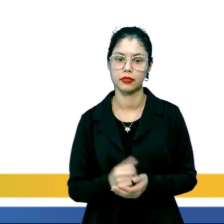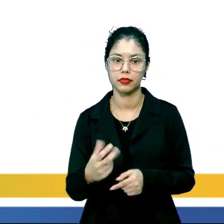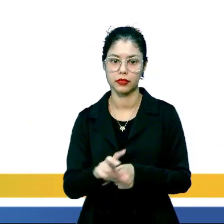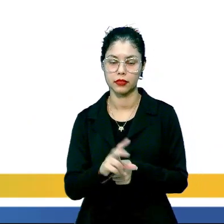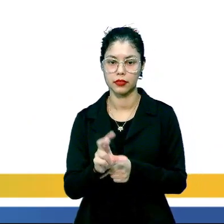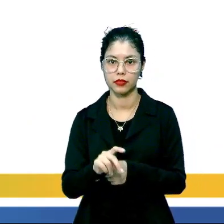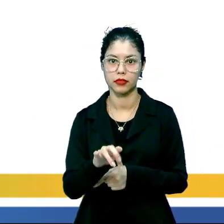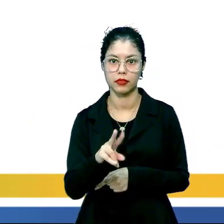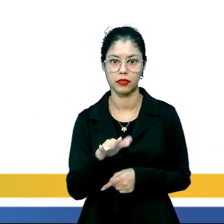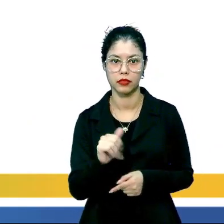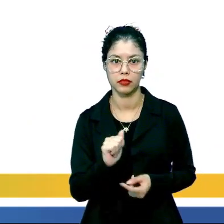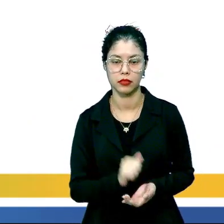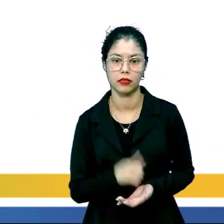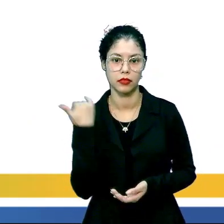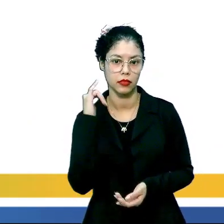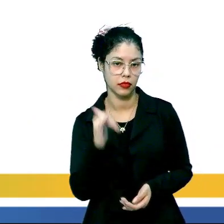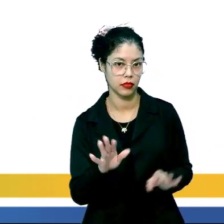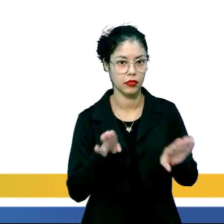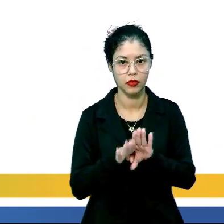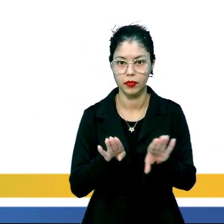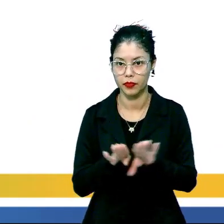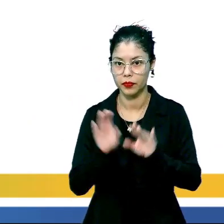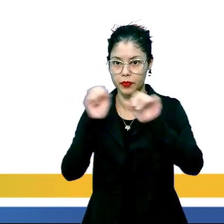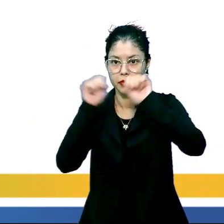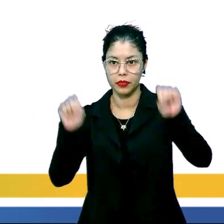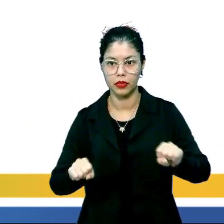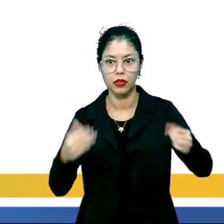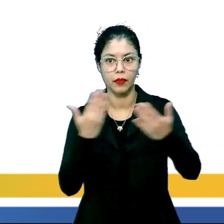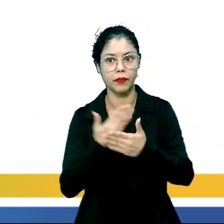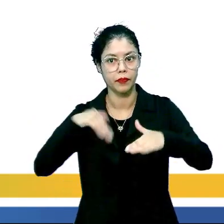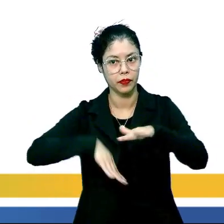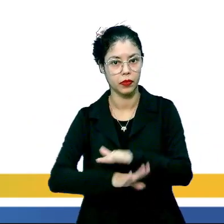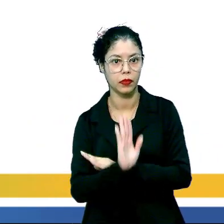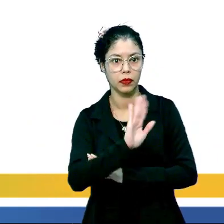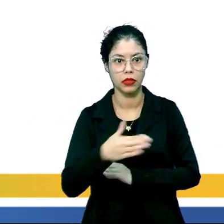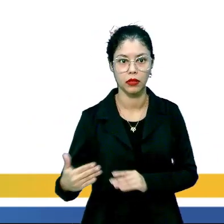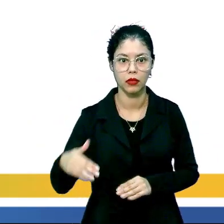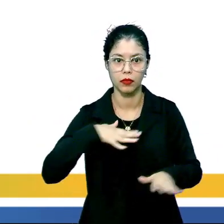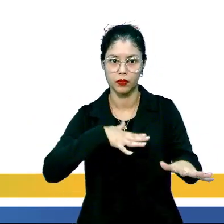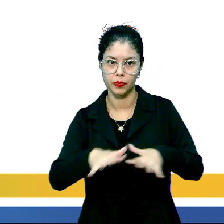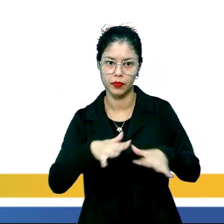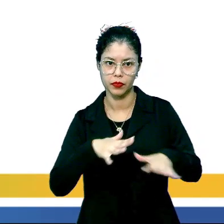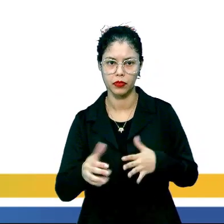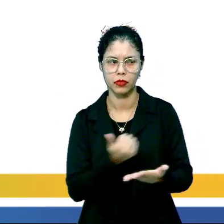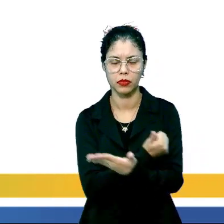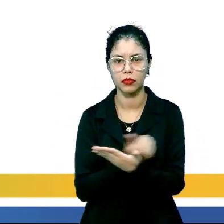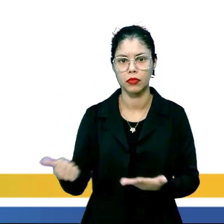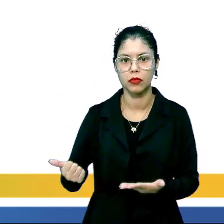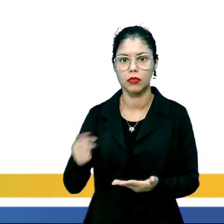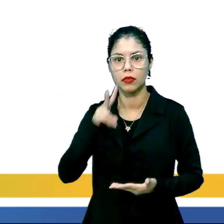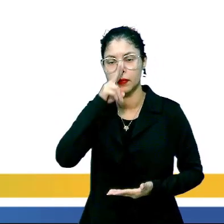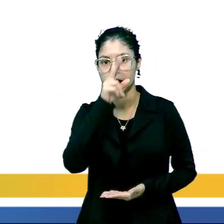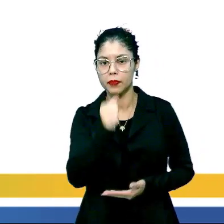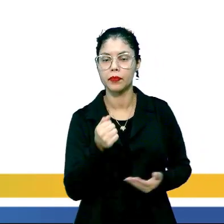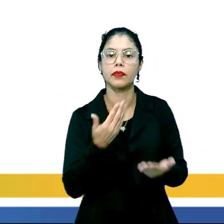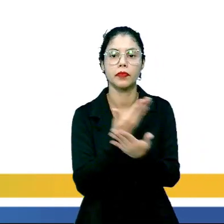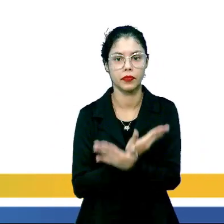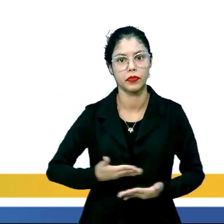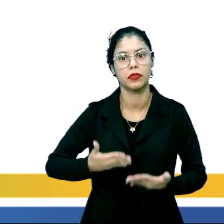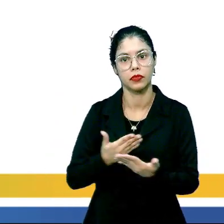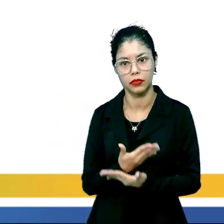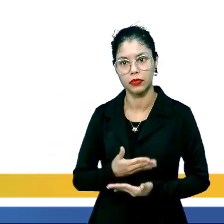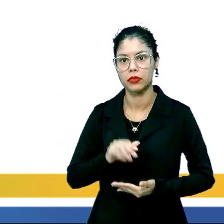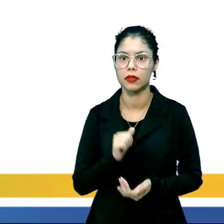energia mecânica. A energia mecânica de um sistema se conserva quando este se movimenta sob a ação de